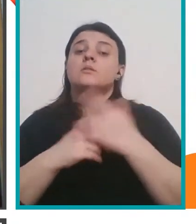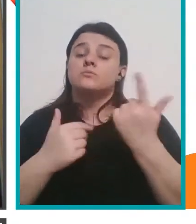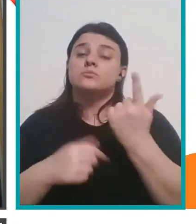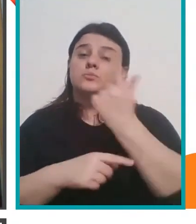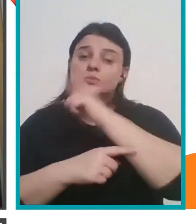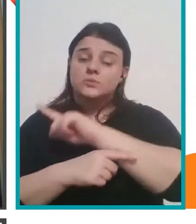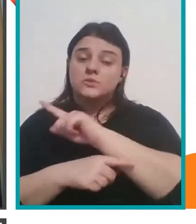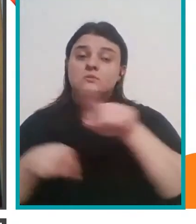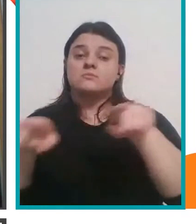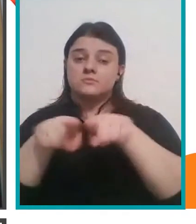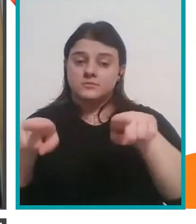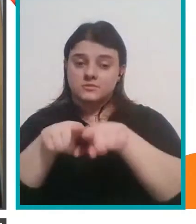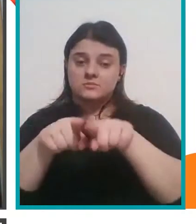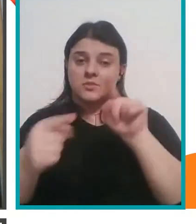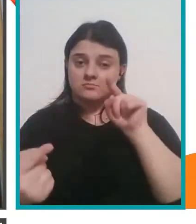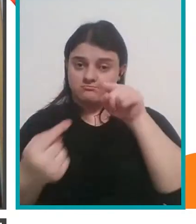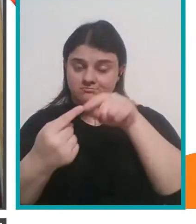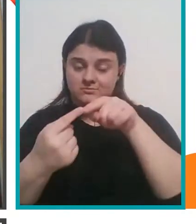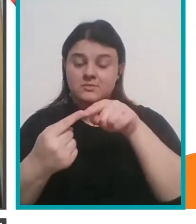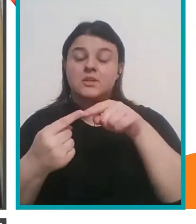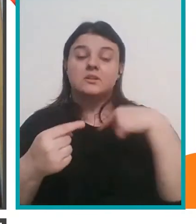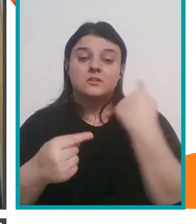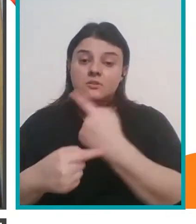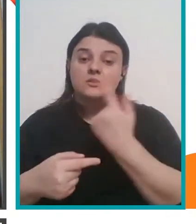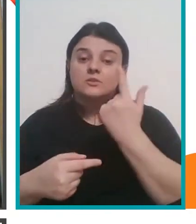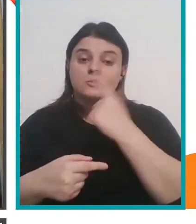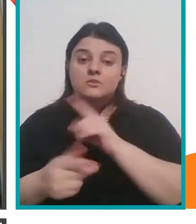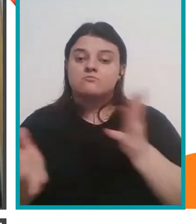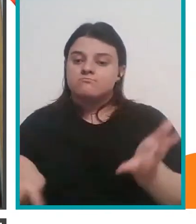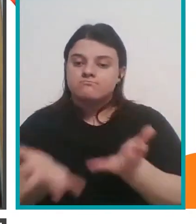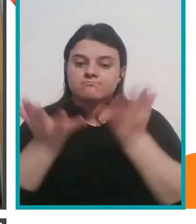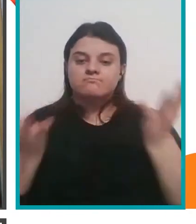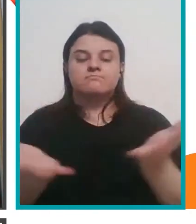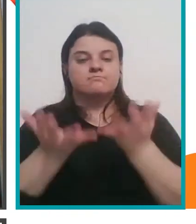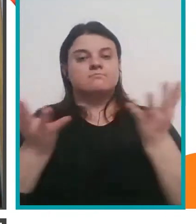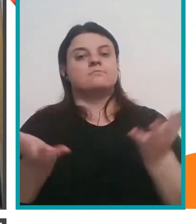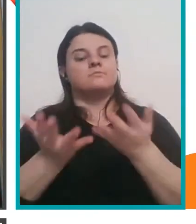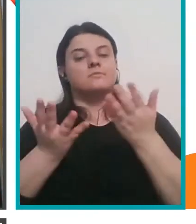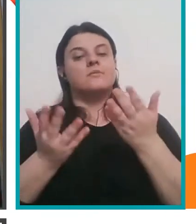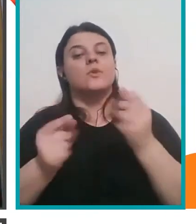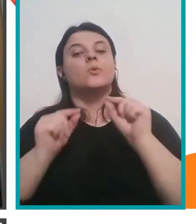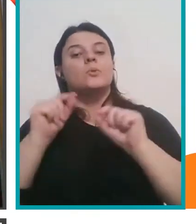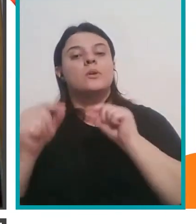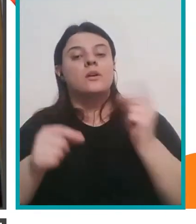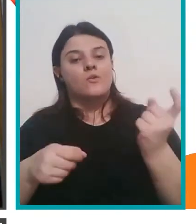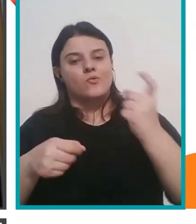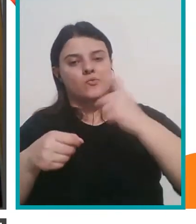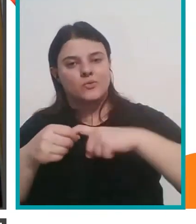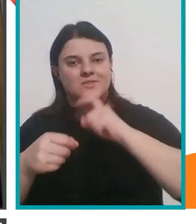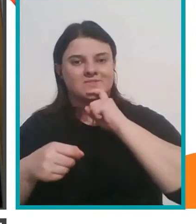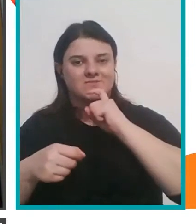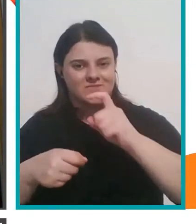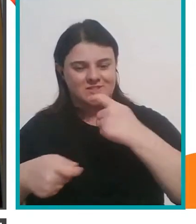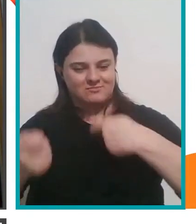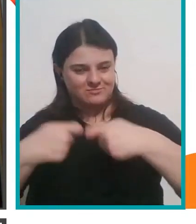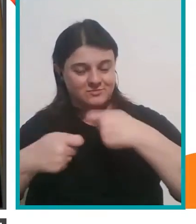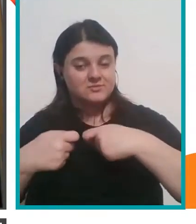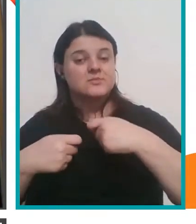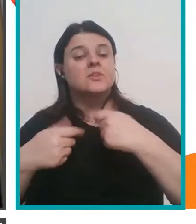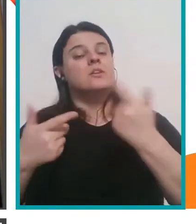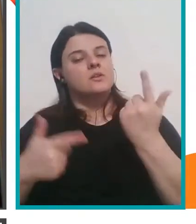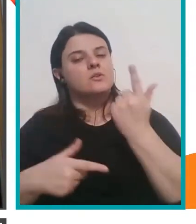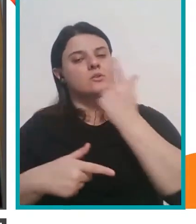rebatimento direto, e assim a gente pode conseguir promover esta retomada verde e tornando de